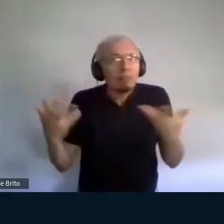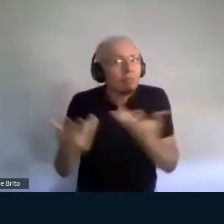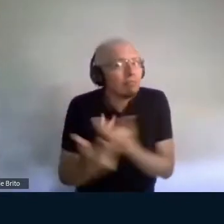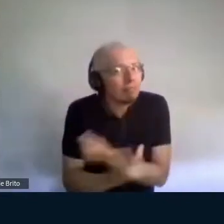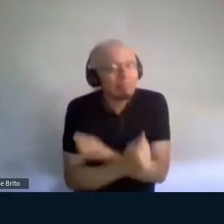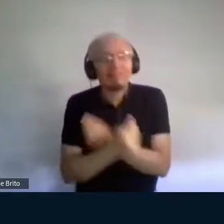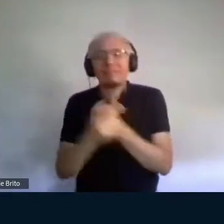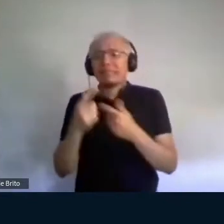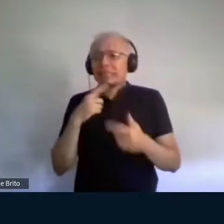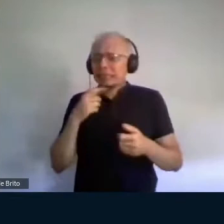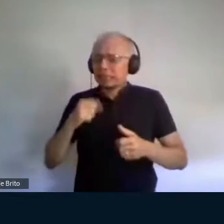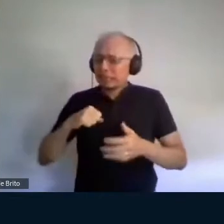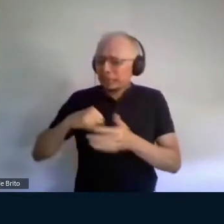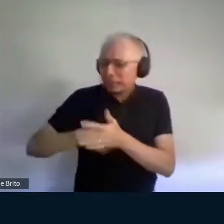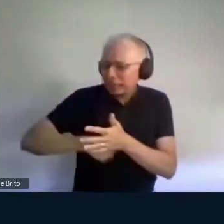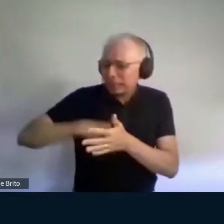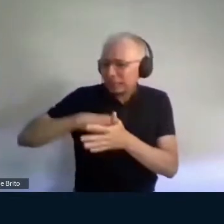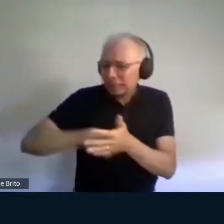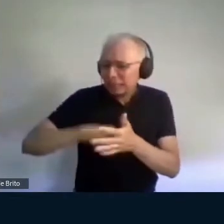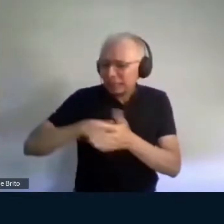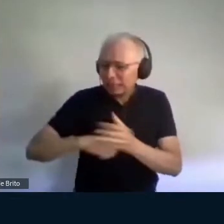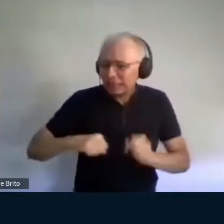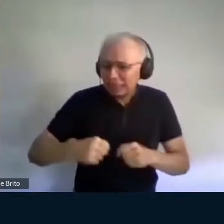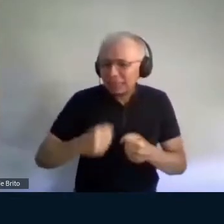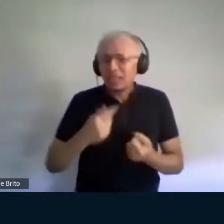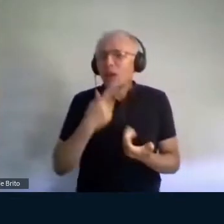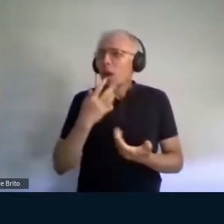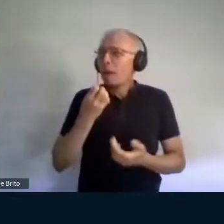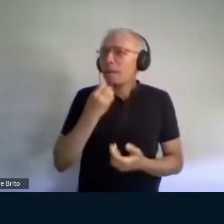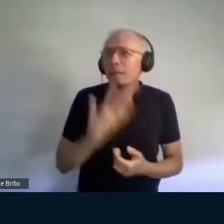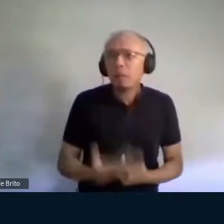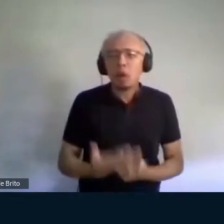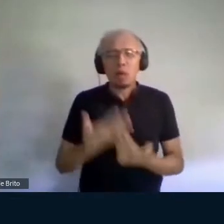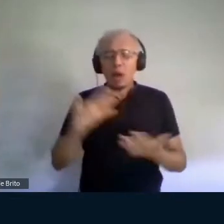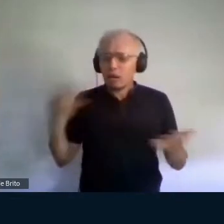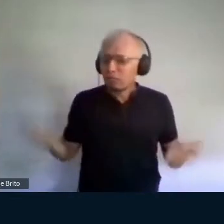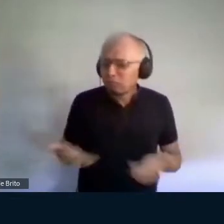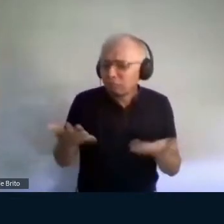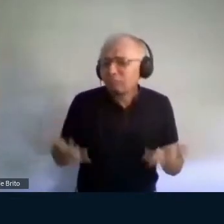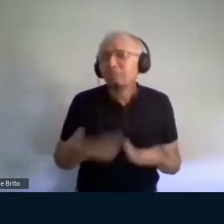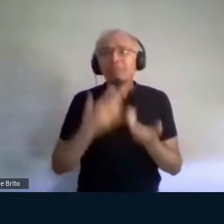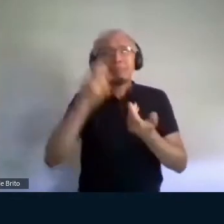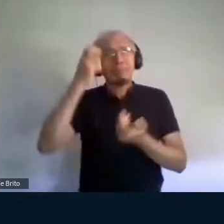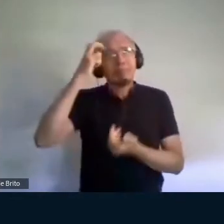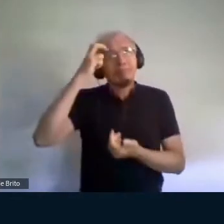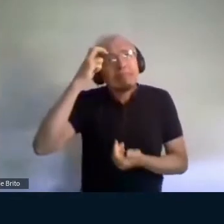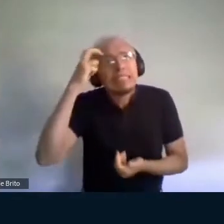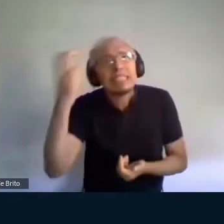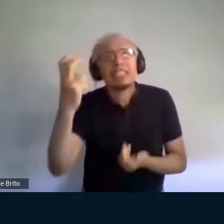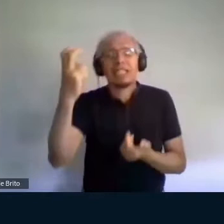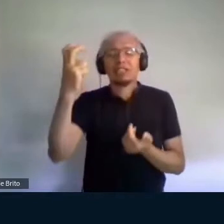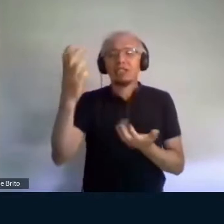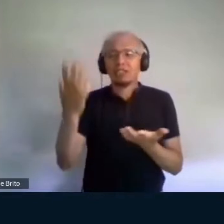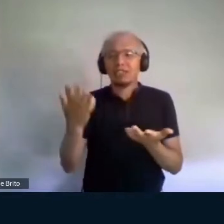uma pessoa dedicada, uma pessoa generosa, uma pessoa inteligente,